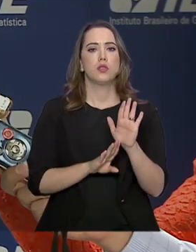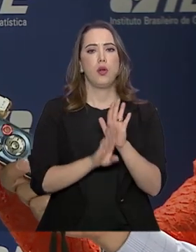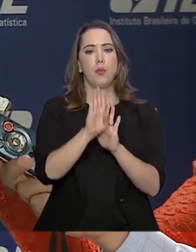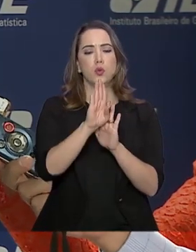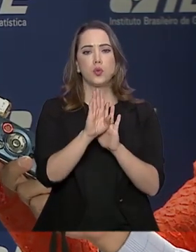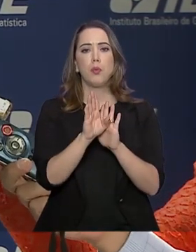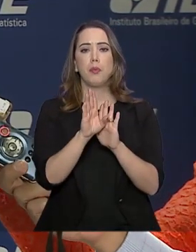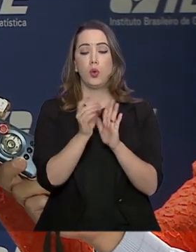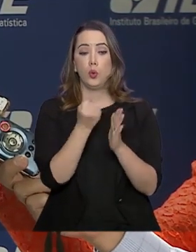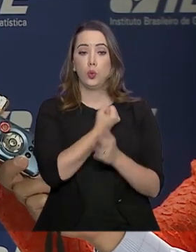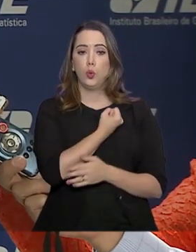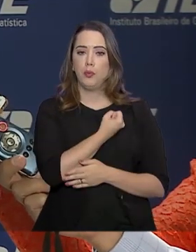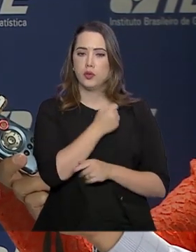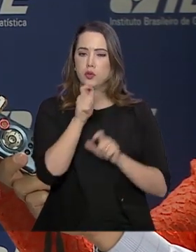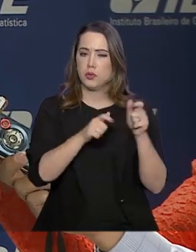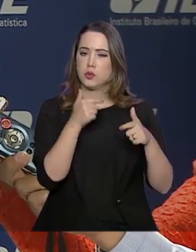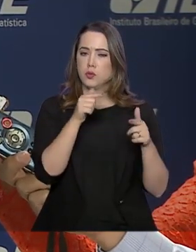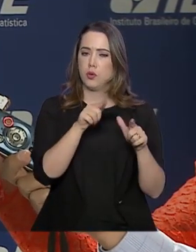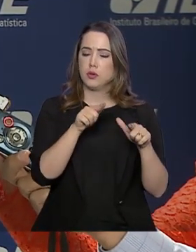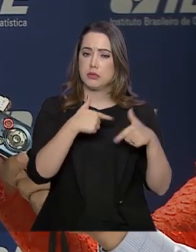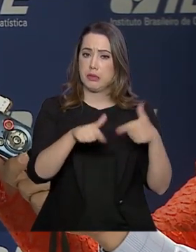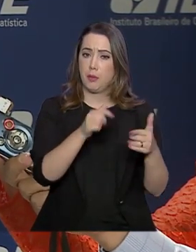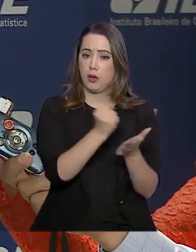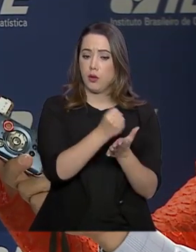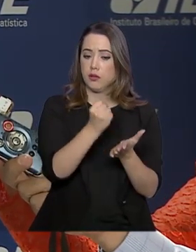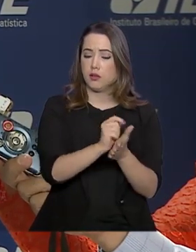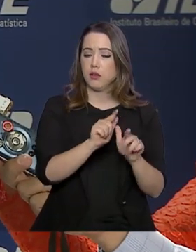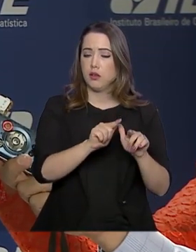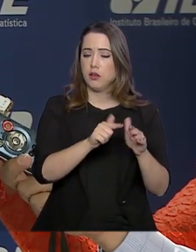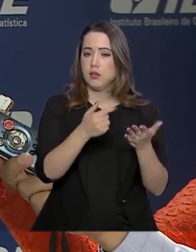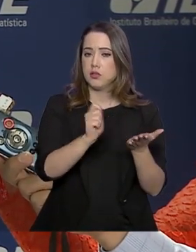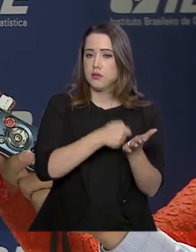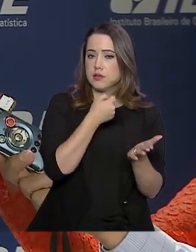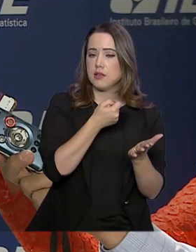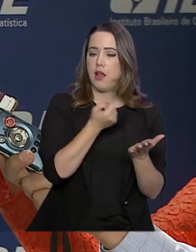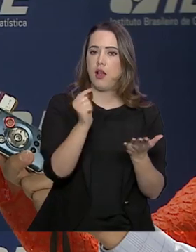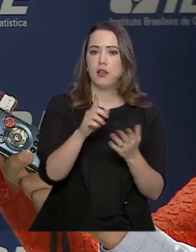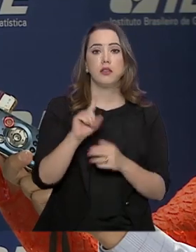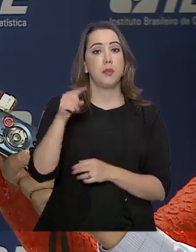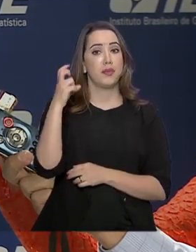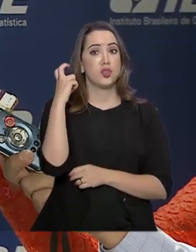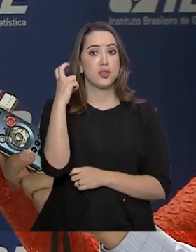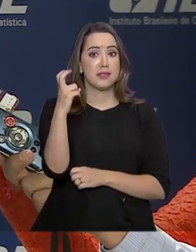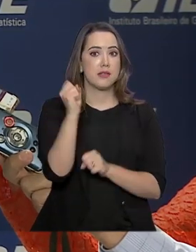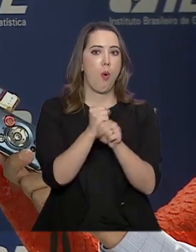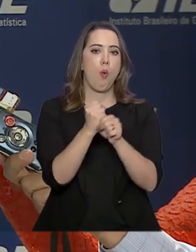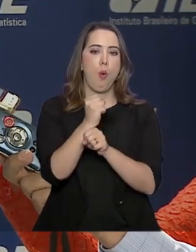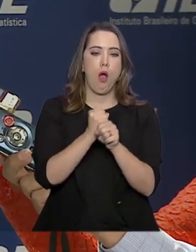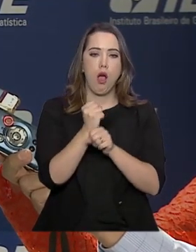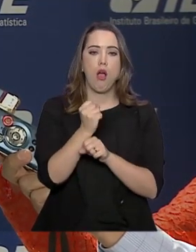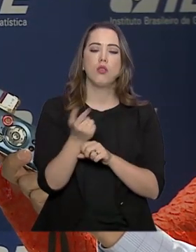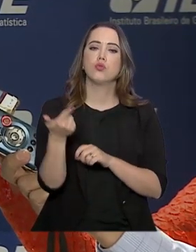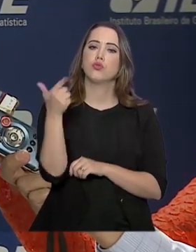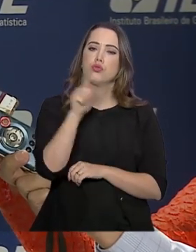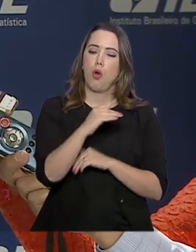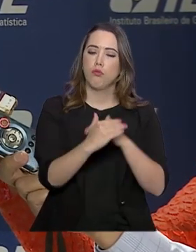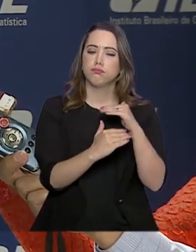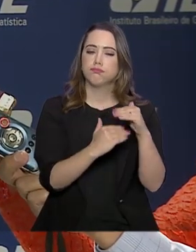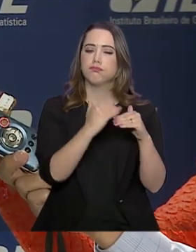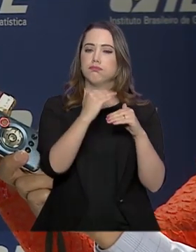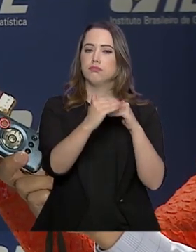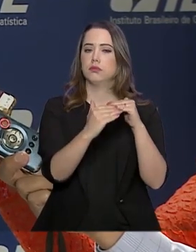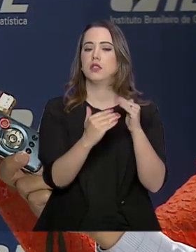comparação trimestral. Depois de 20 trimestres, ou seja, depois de 5 anos, a carteira de trabalho volta a subir,